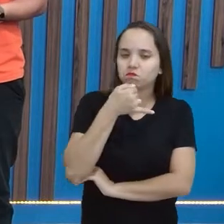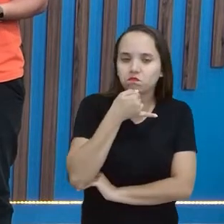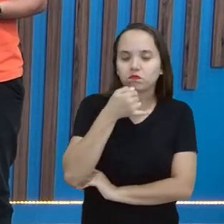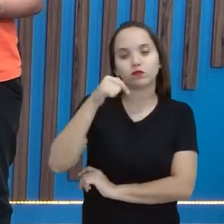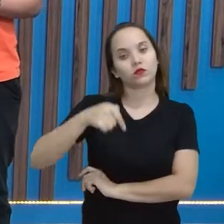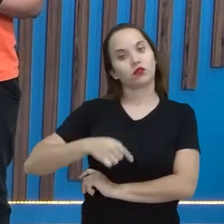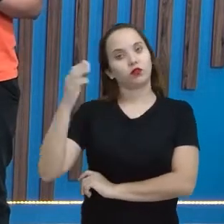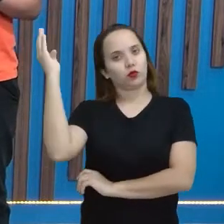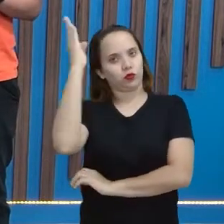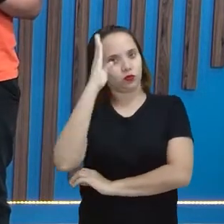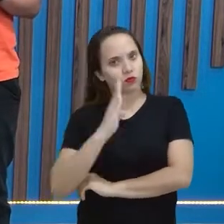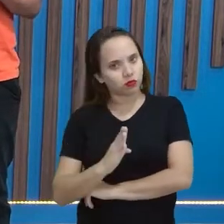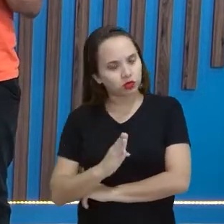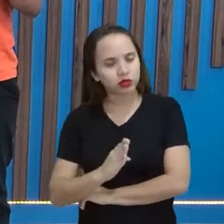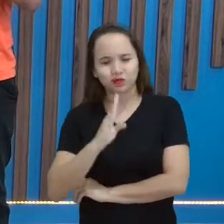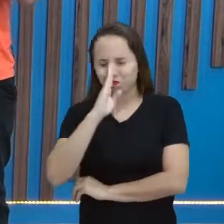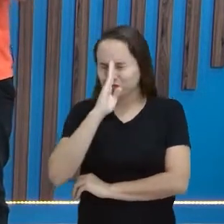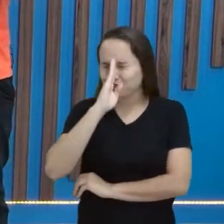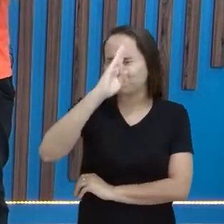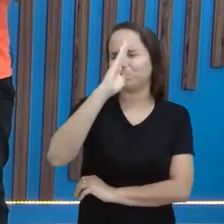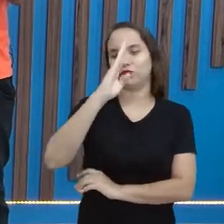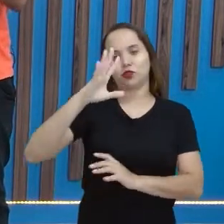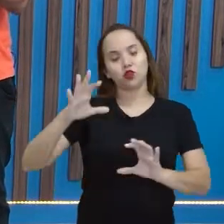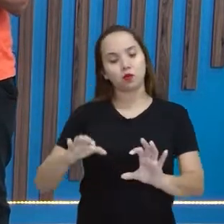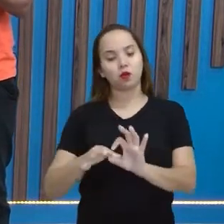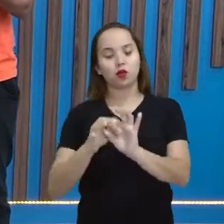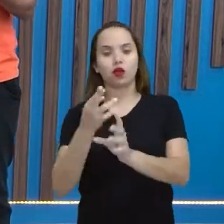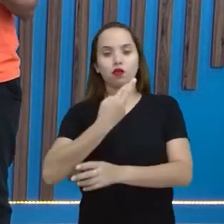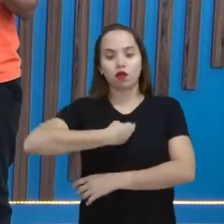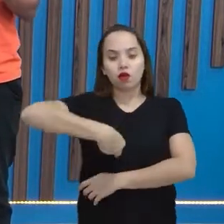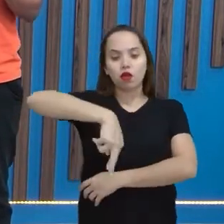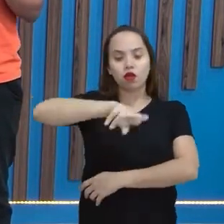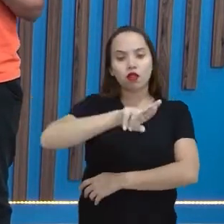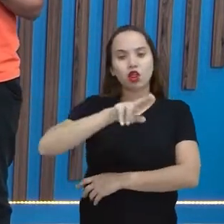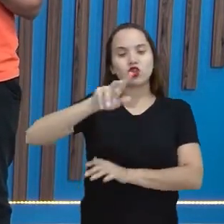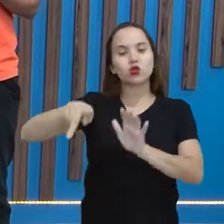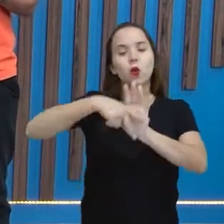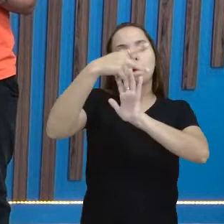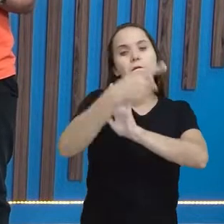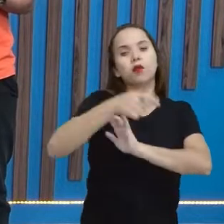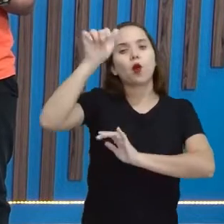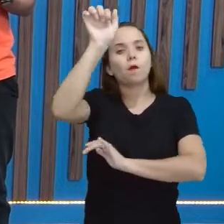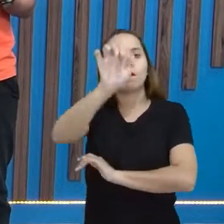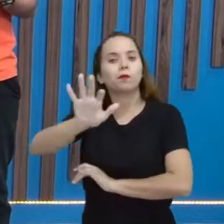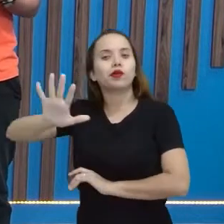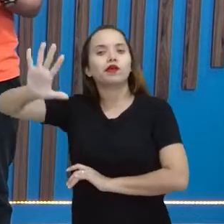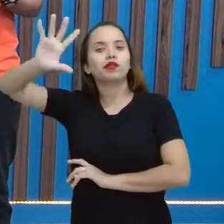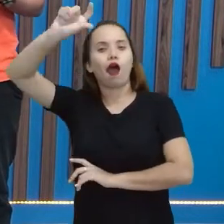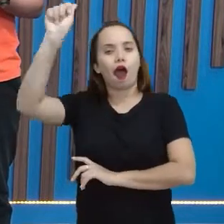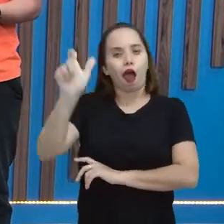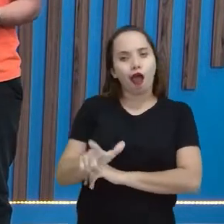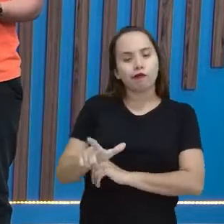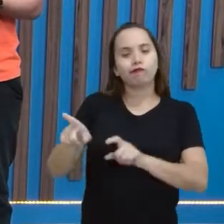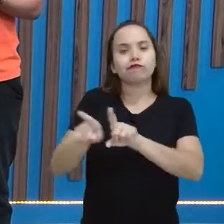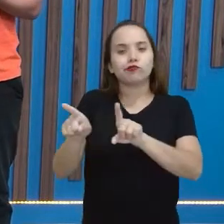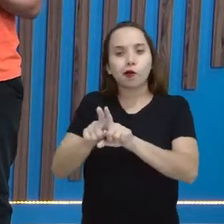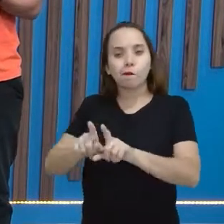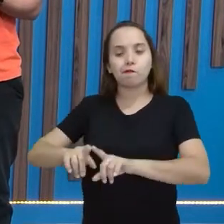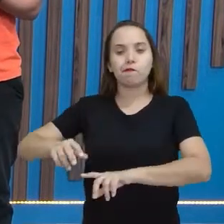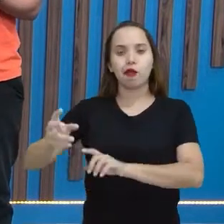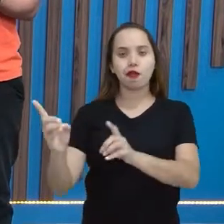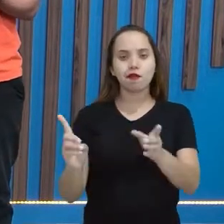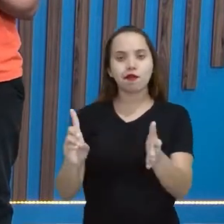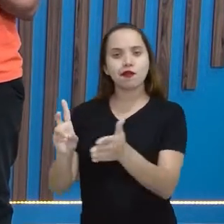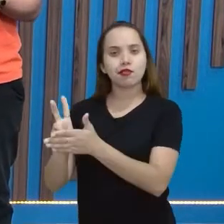Brasil, né, principalmente com religiões de matrizes africanas e matrizes indígenas, né, que são uma